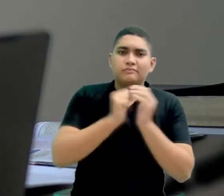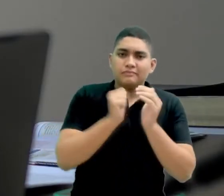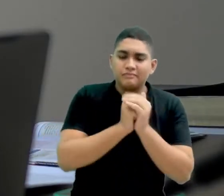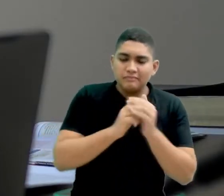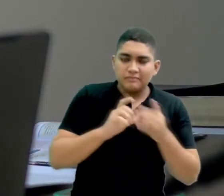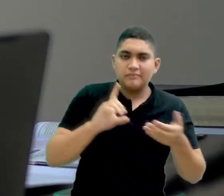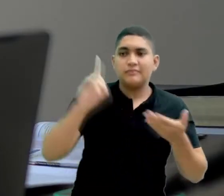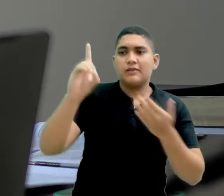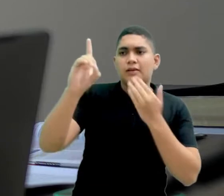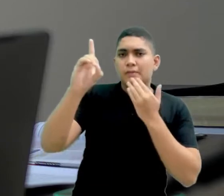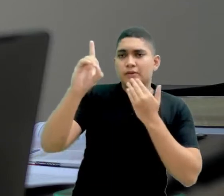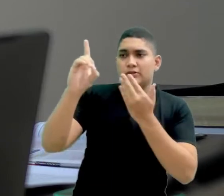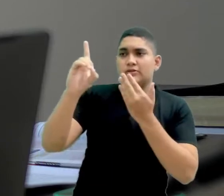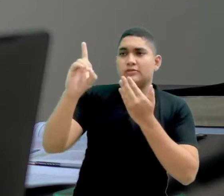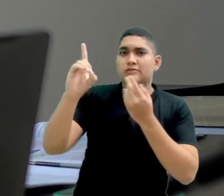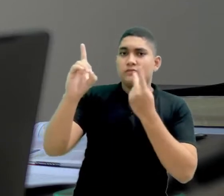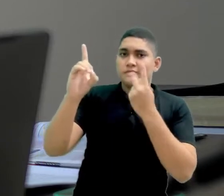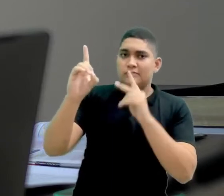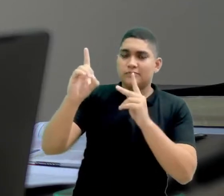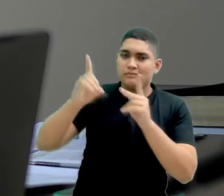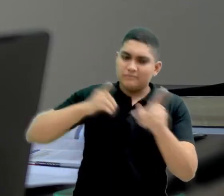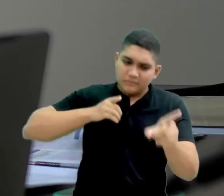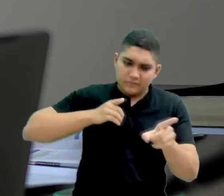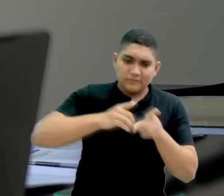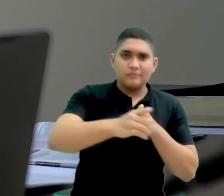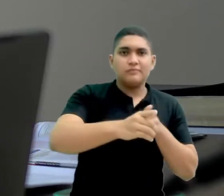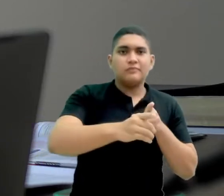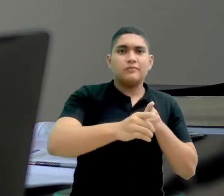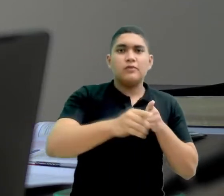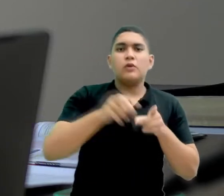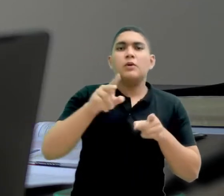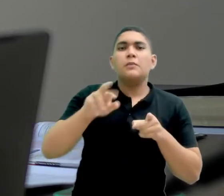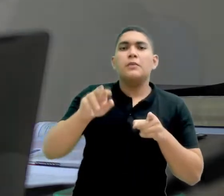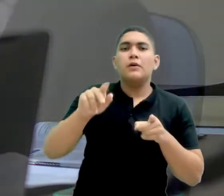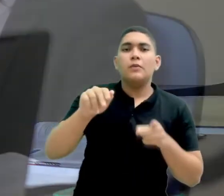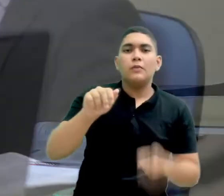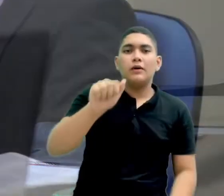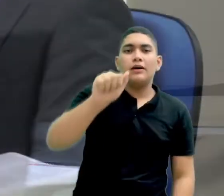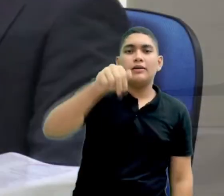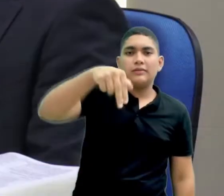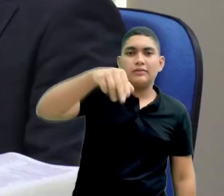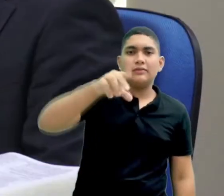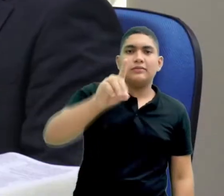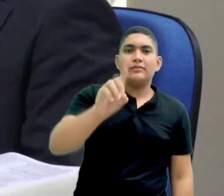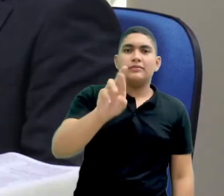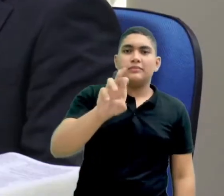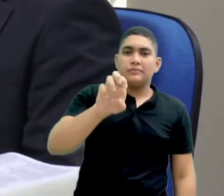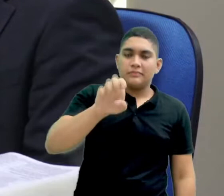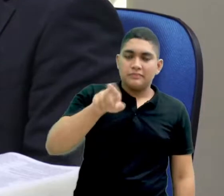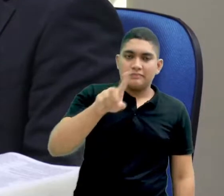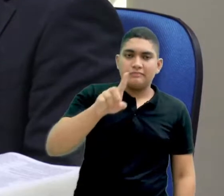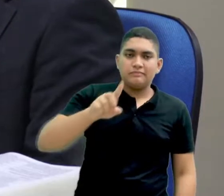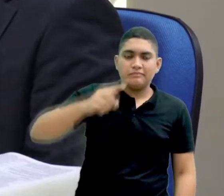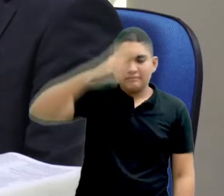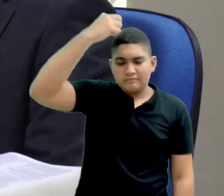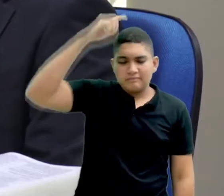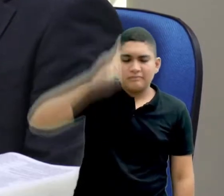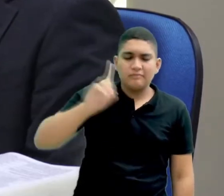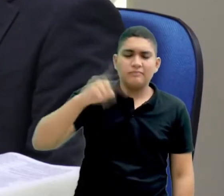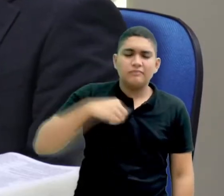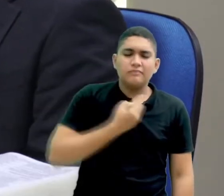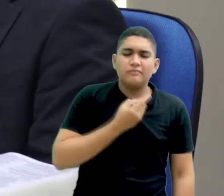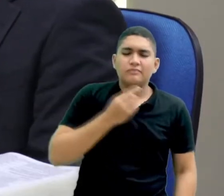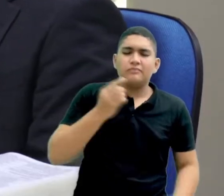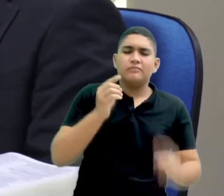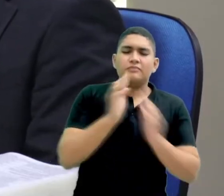a sua direção. Irmão André, por gentileza, ore. Oremos. Santo Deus e eterno Pai, nós te louvamos,